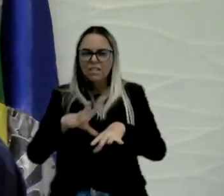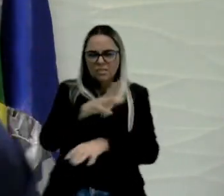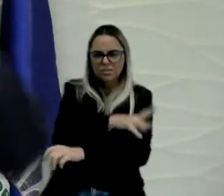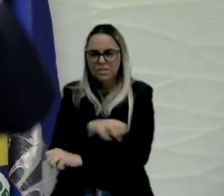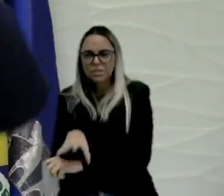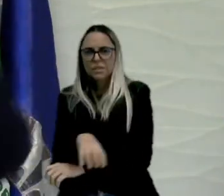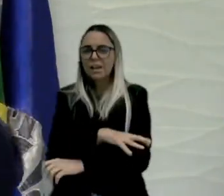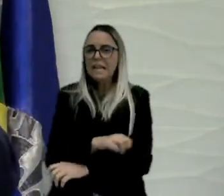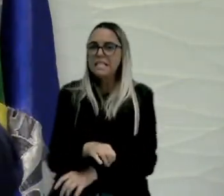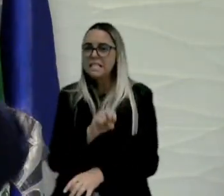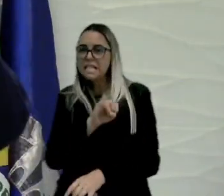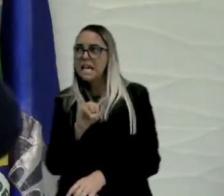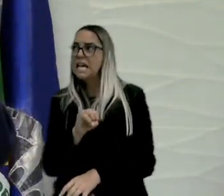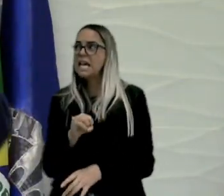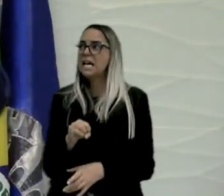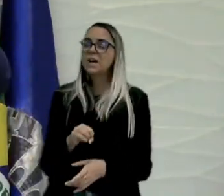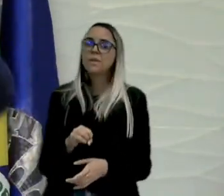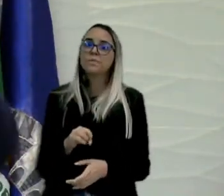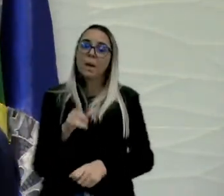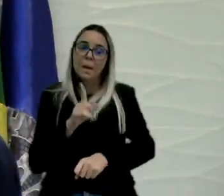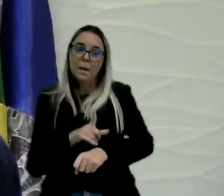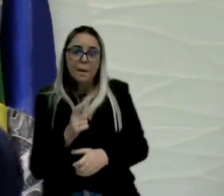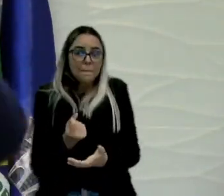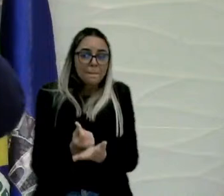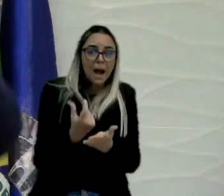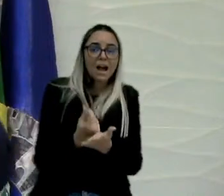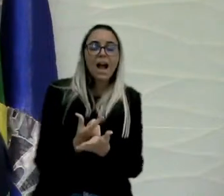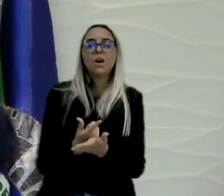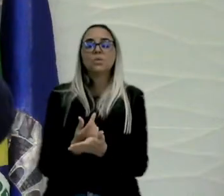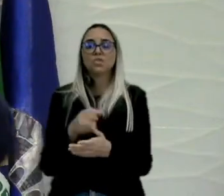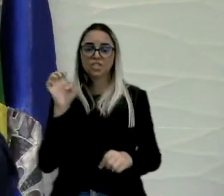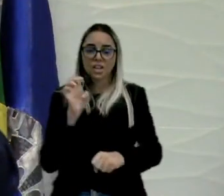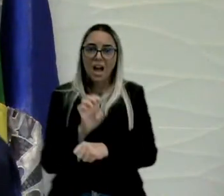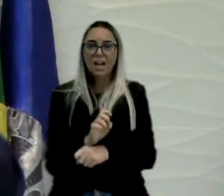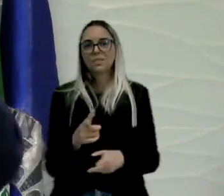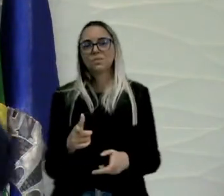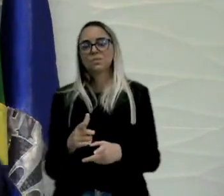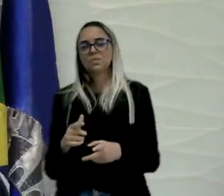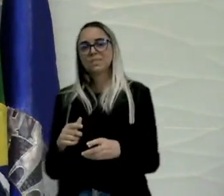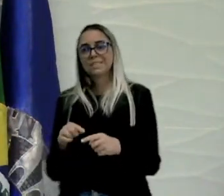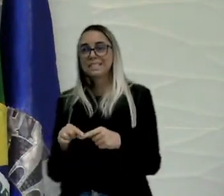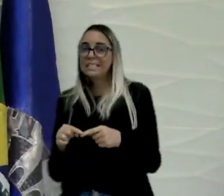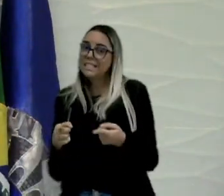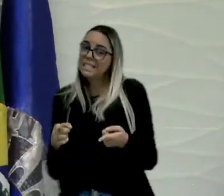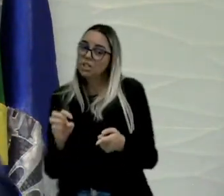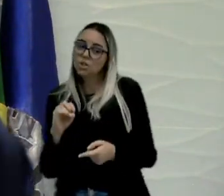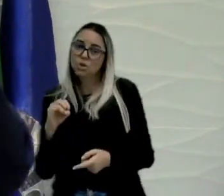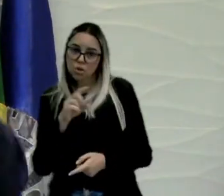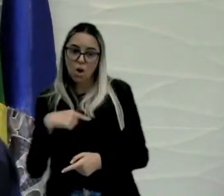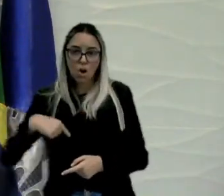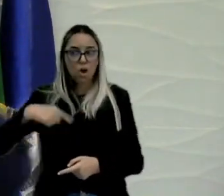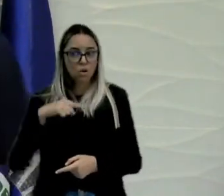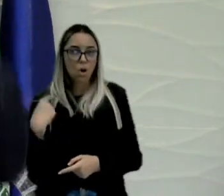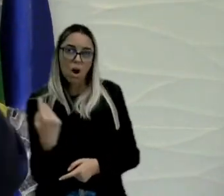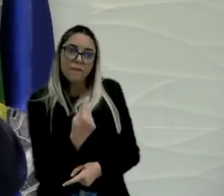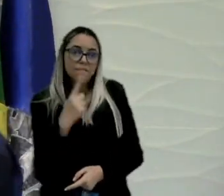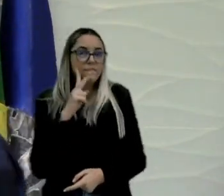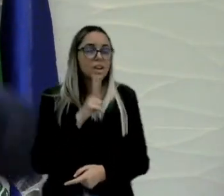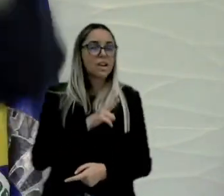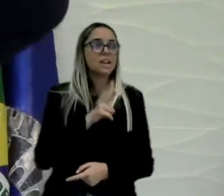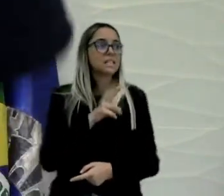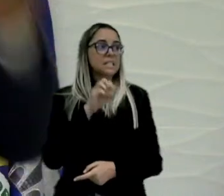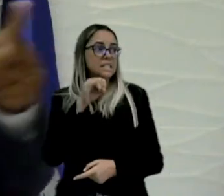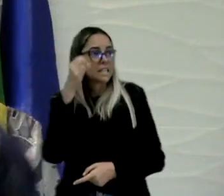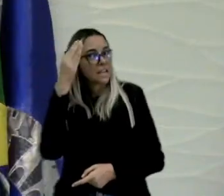for pelo custo pelo pagamento do Estado mas tudo isso a gente vai investigar e saber e mostrar o